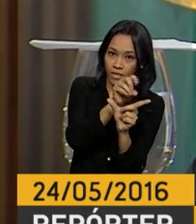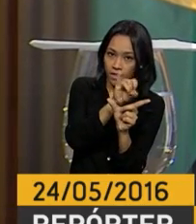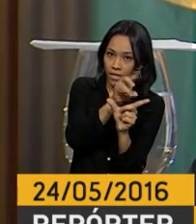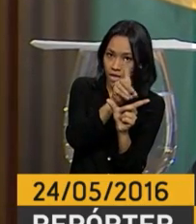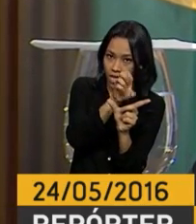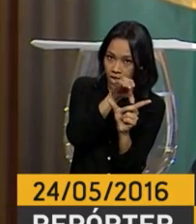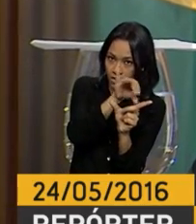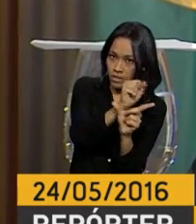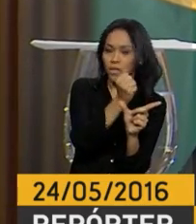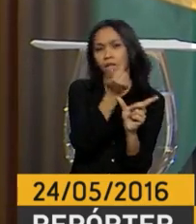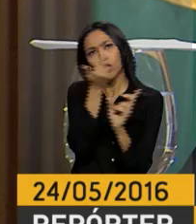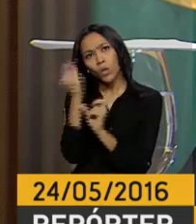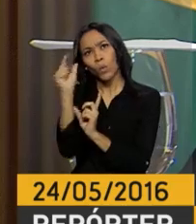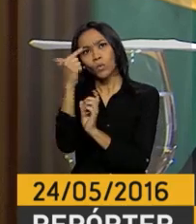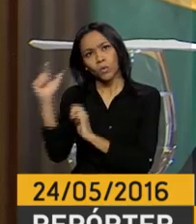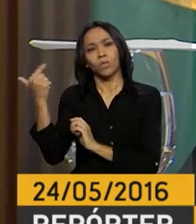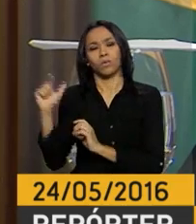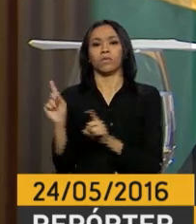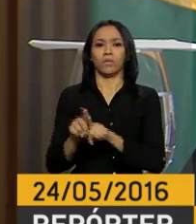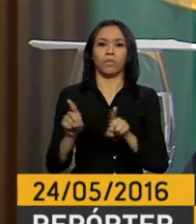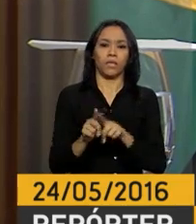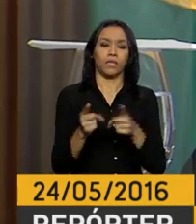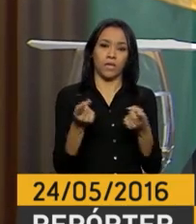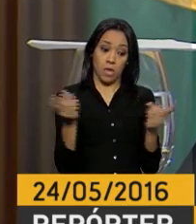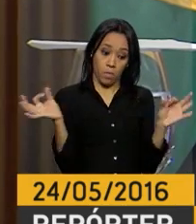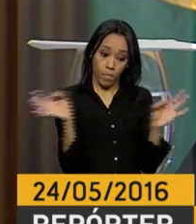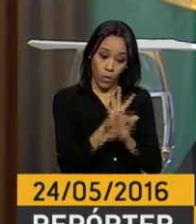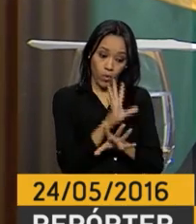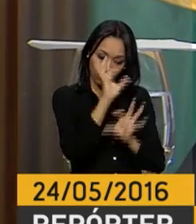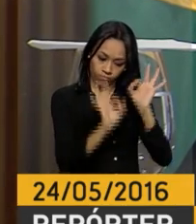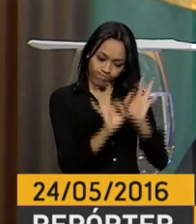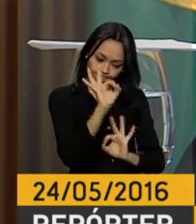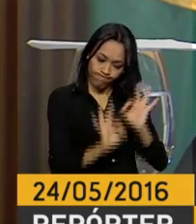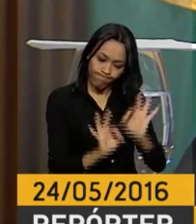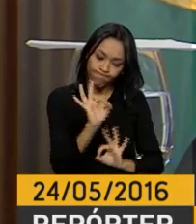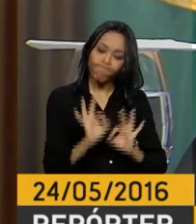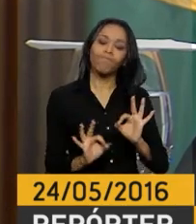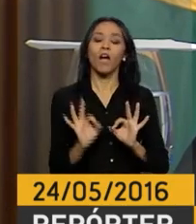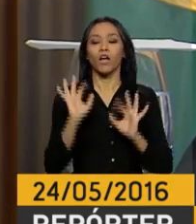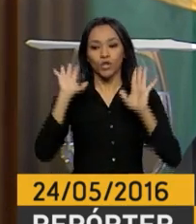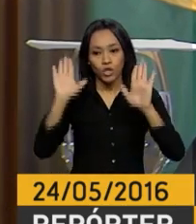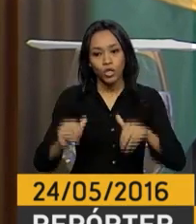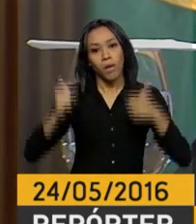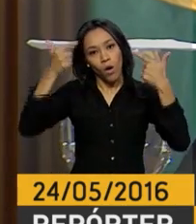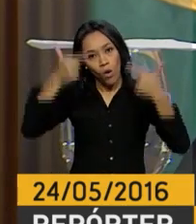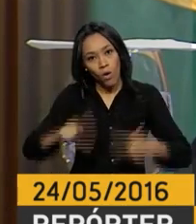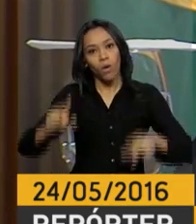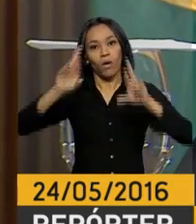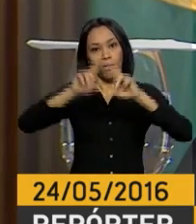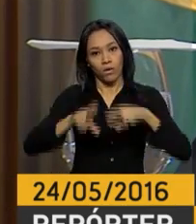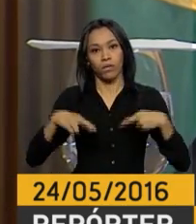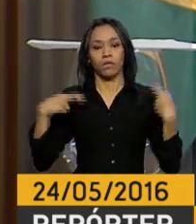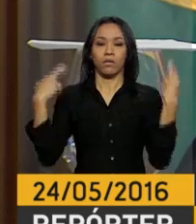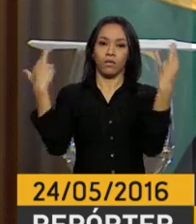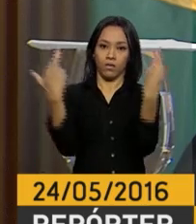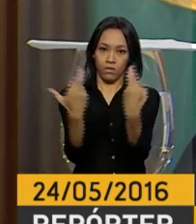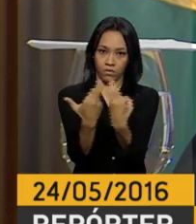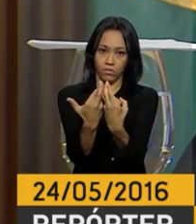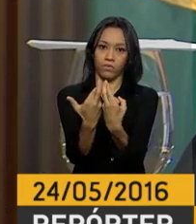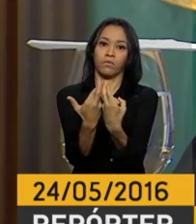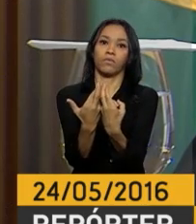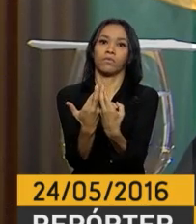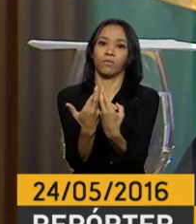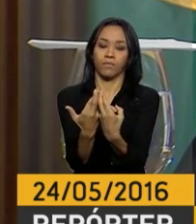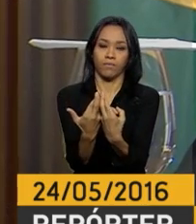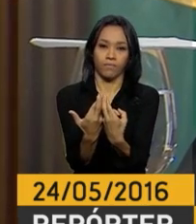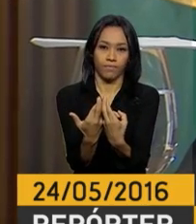e quando surgirem, quando se concretizarem aqui no Executivo, eu os chamarei novamente para uma conversa,